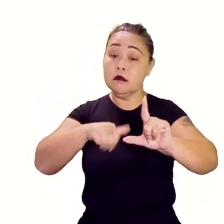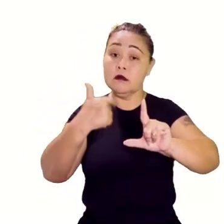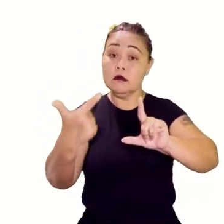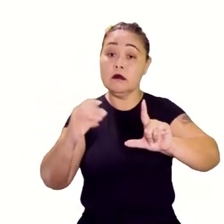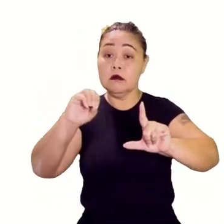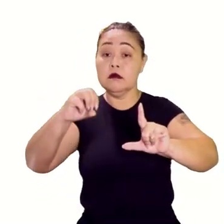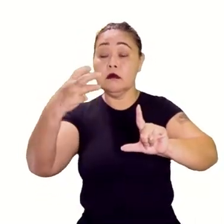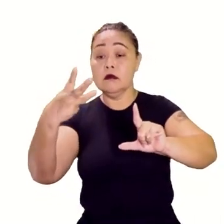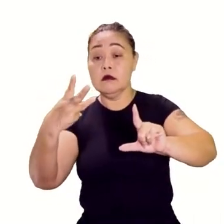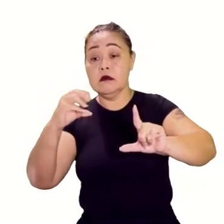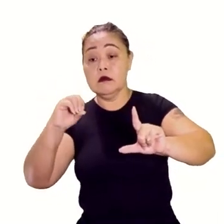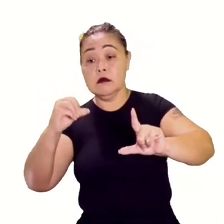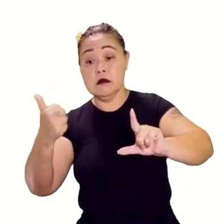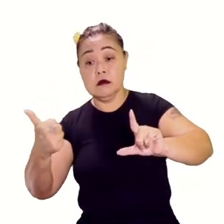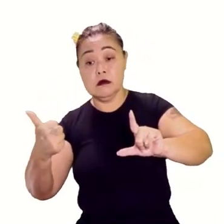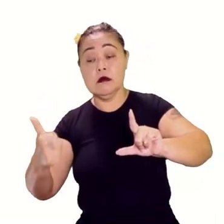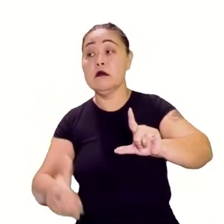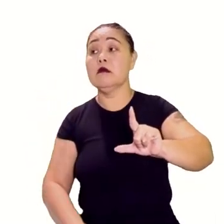de 2...